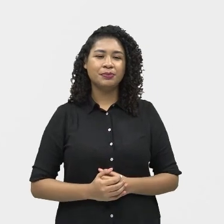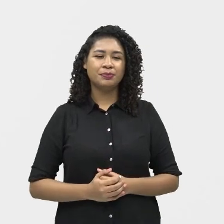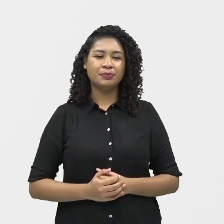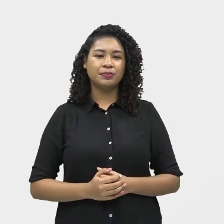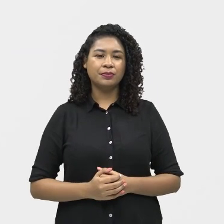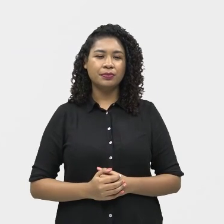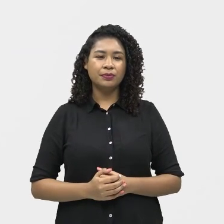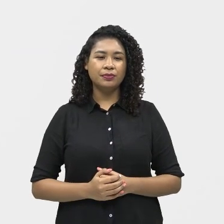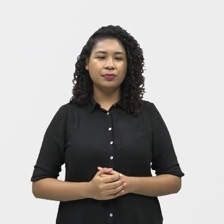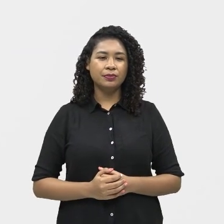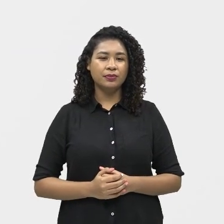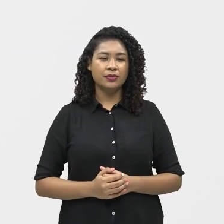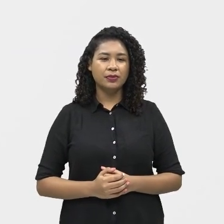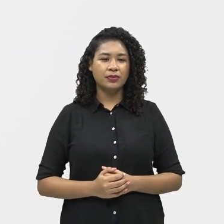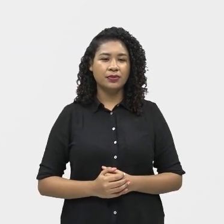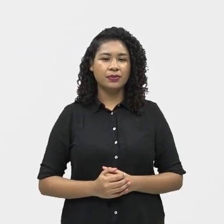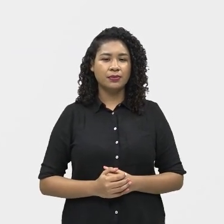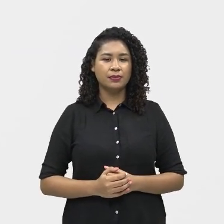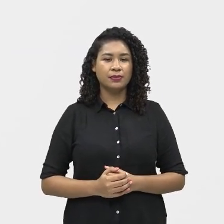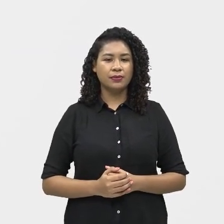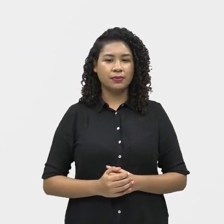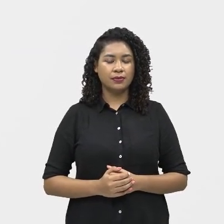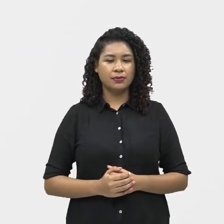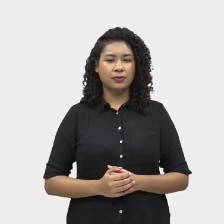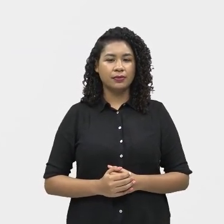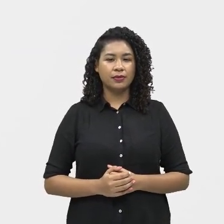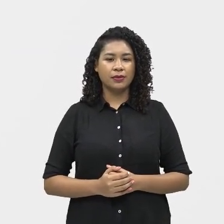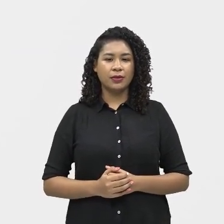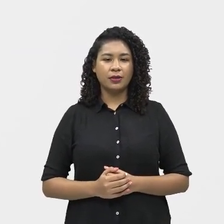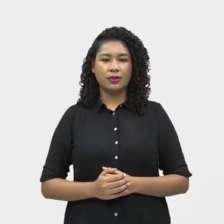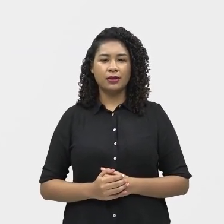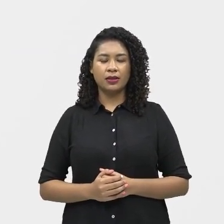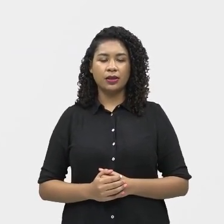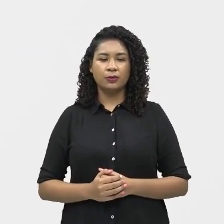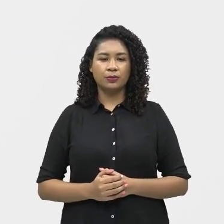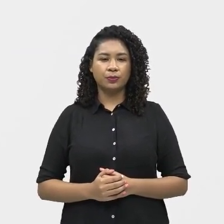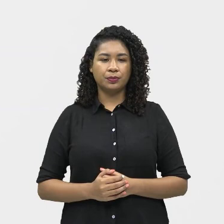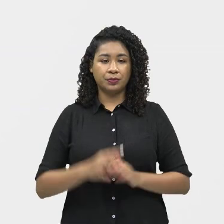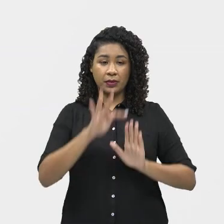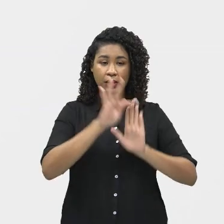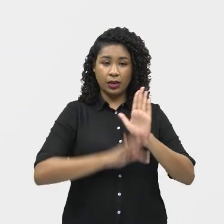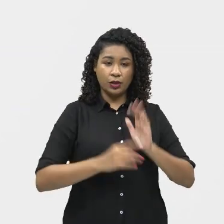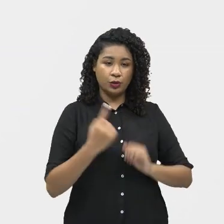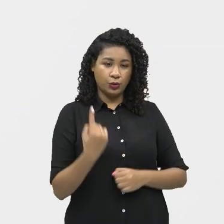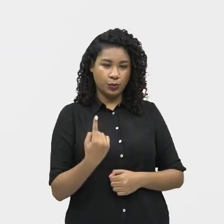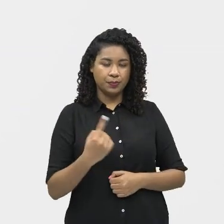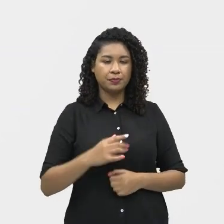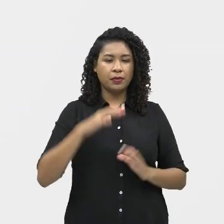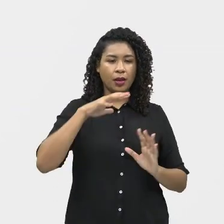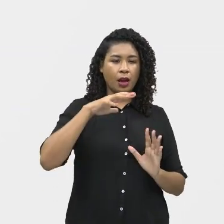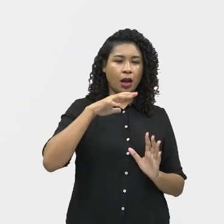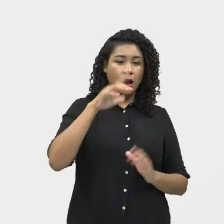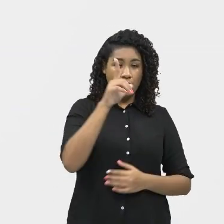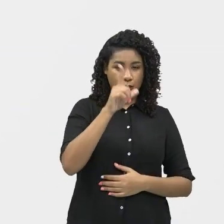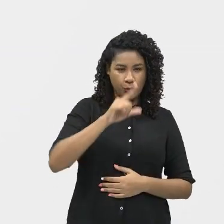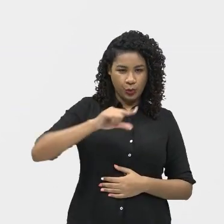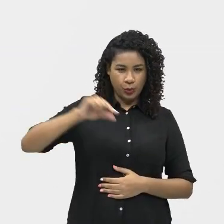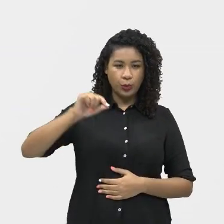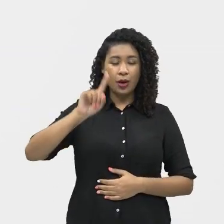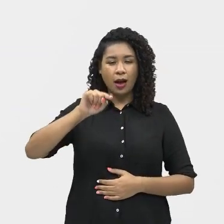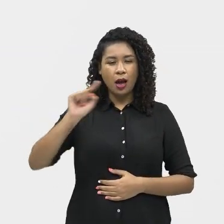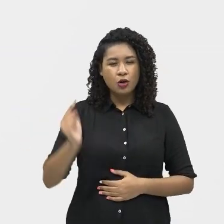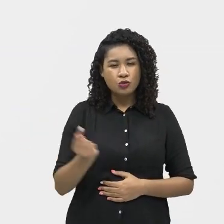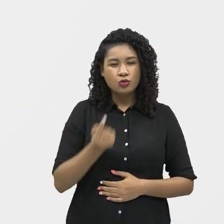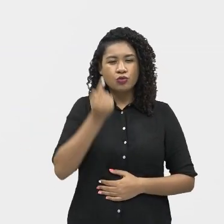os dois textos, né? O texto 1 é assim: a Lua é o único satélite natural da